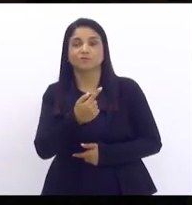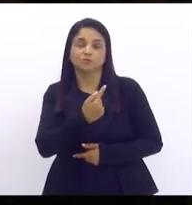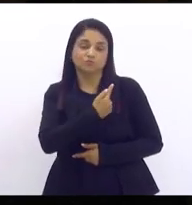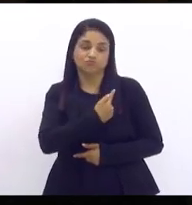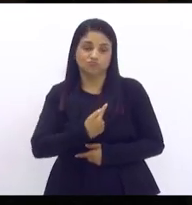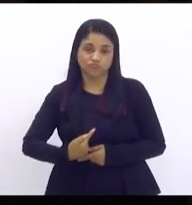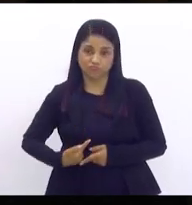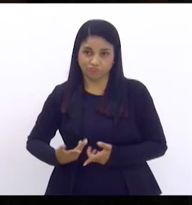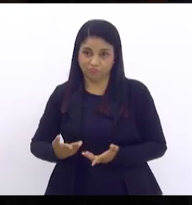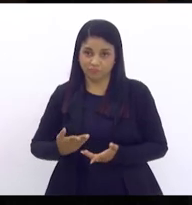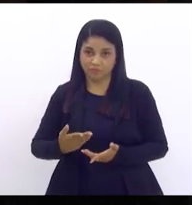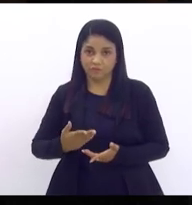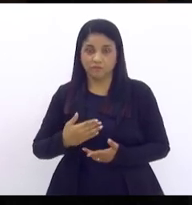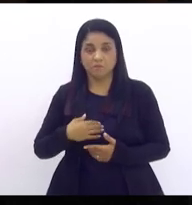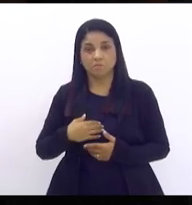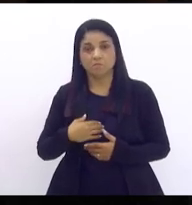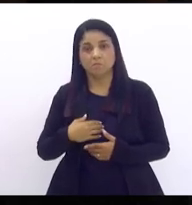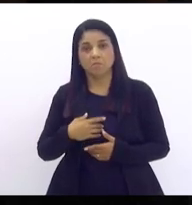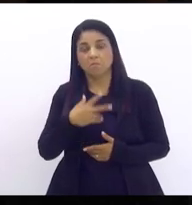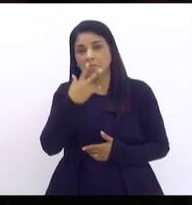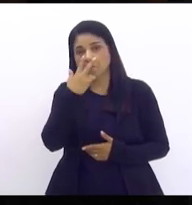Vossa Excelência se encontra.